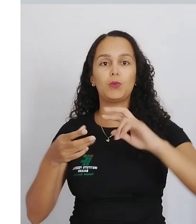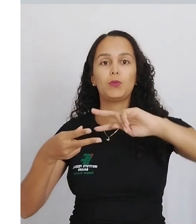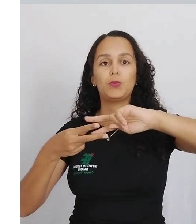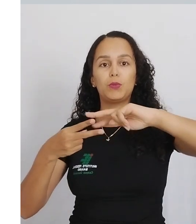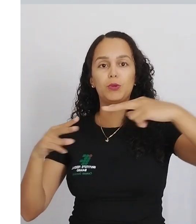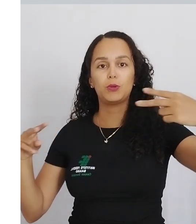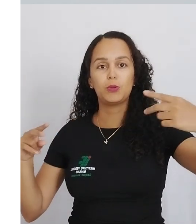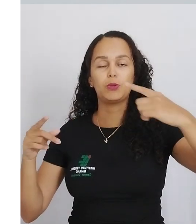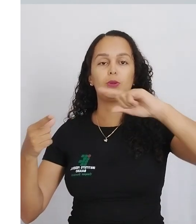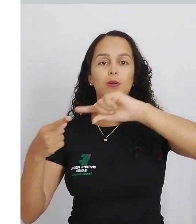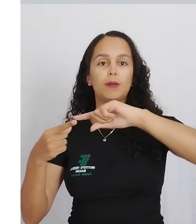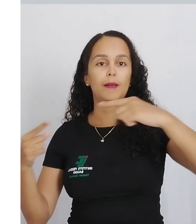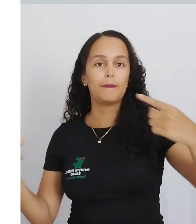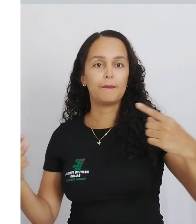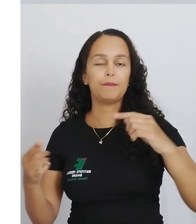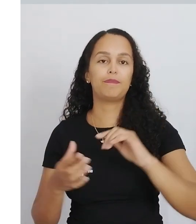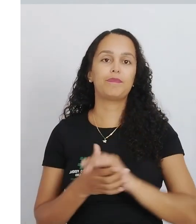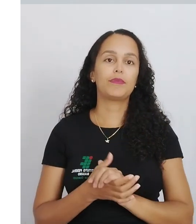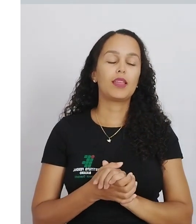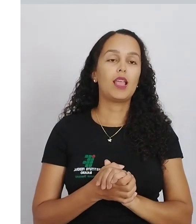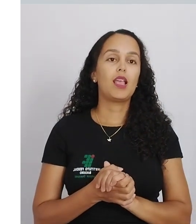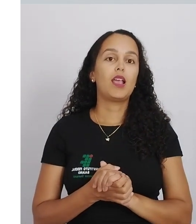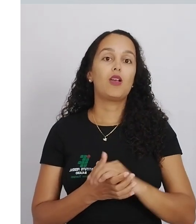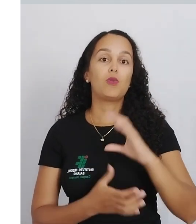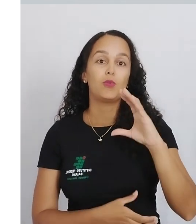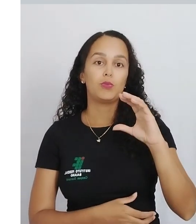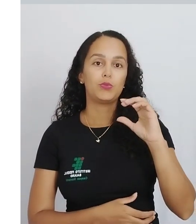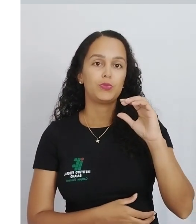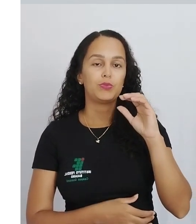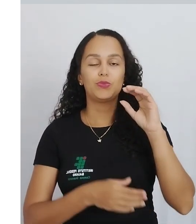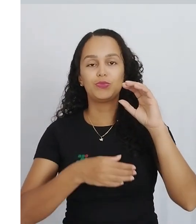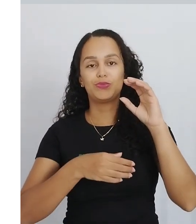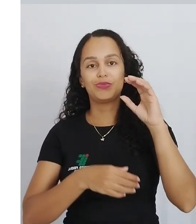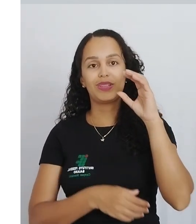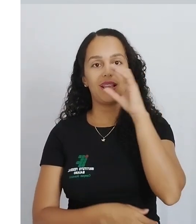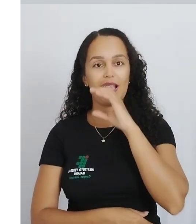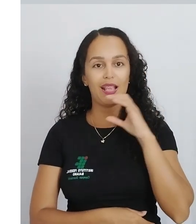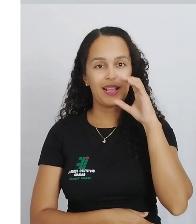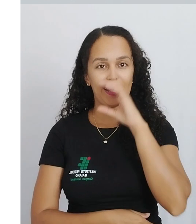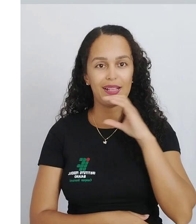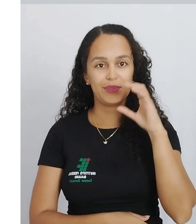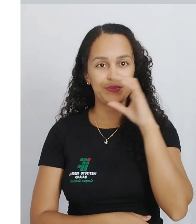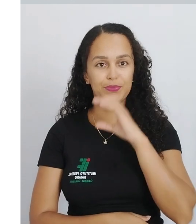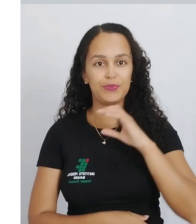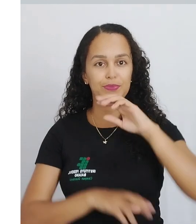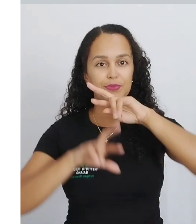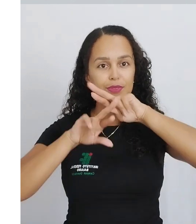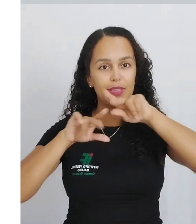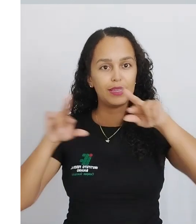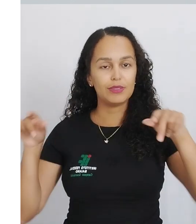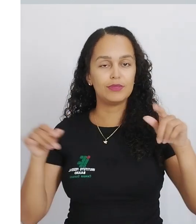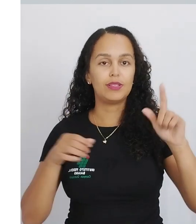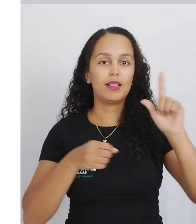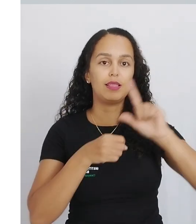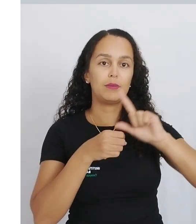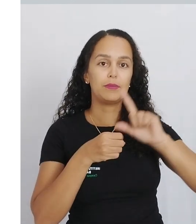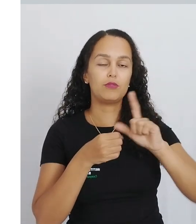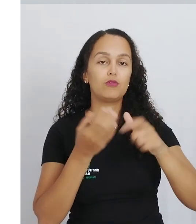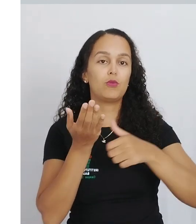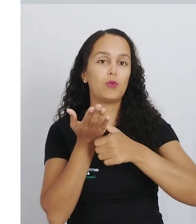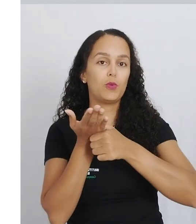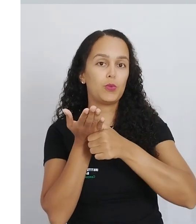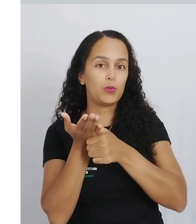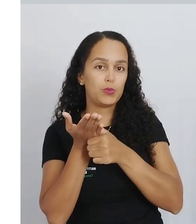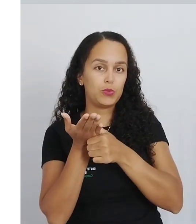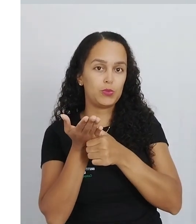logo nas massas que a gente consome, nos açúcares, que são fontes de energia. Os lipídios são as gorduras, as proteínas